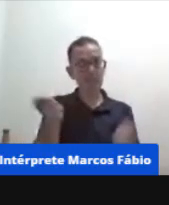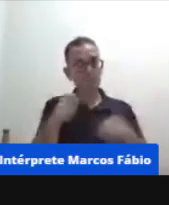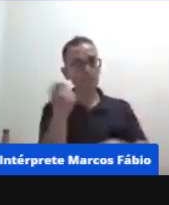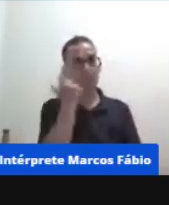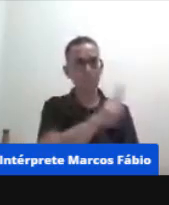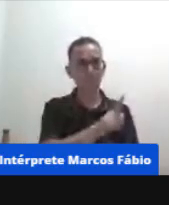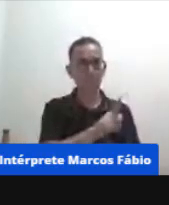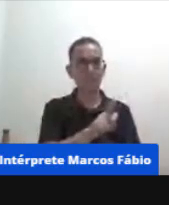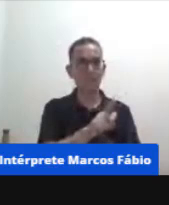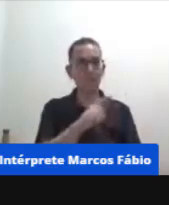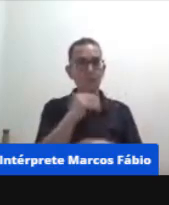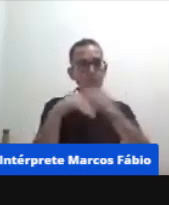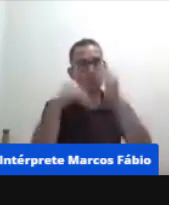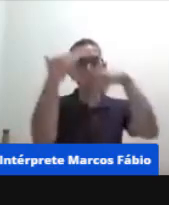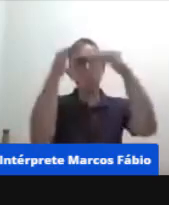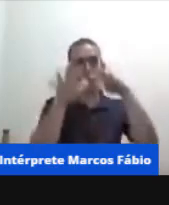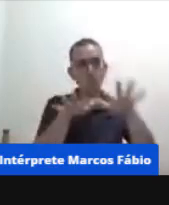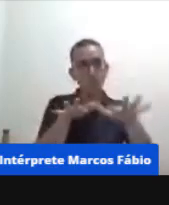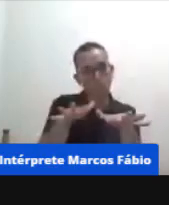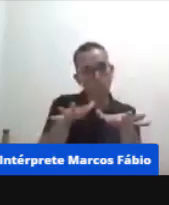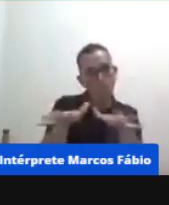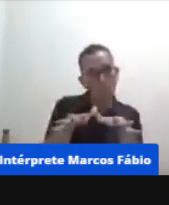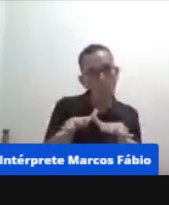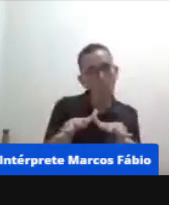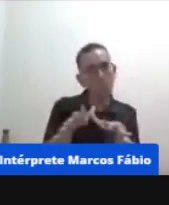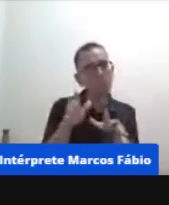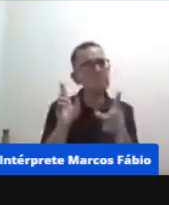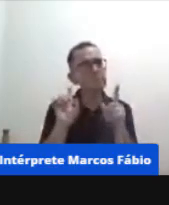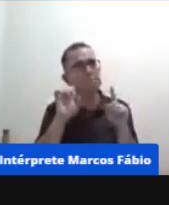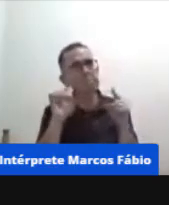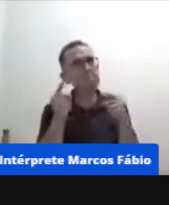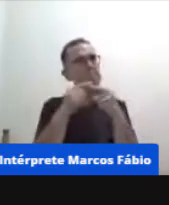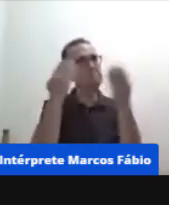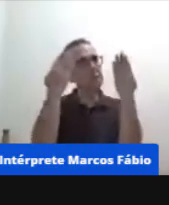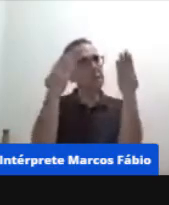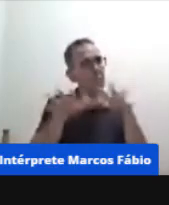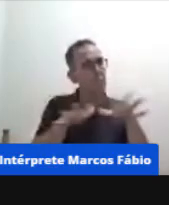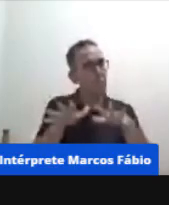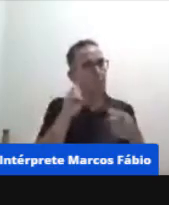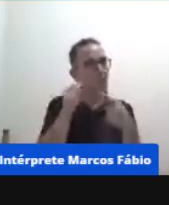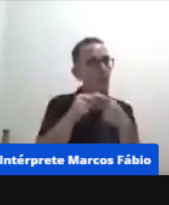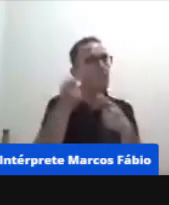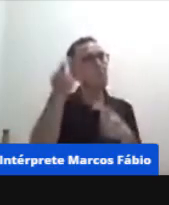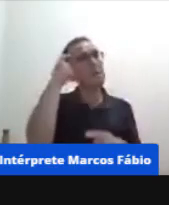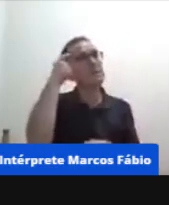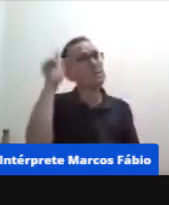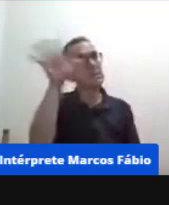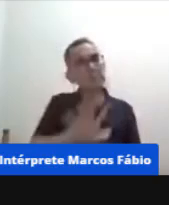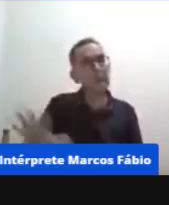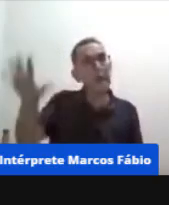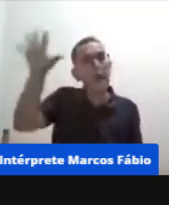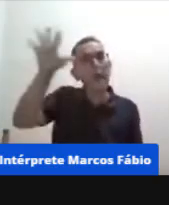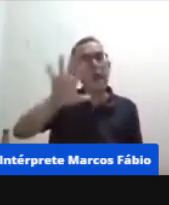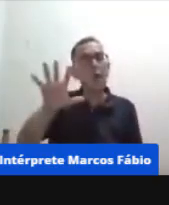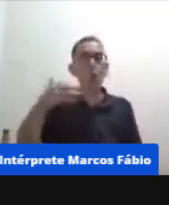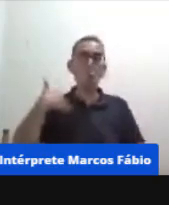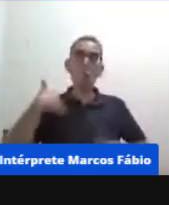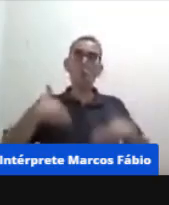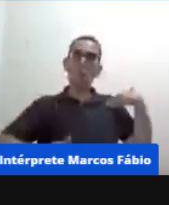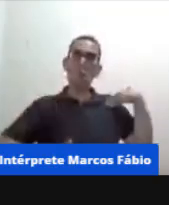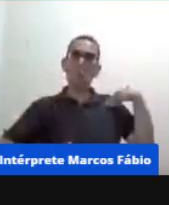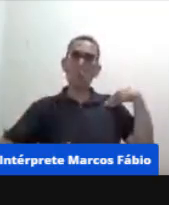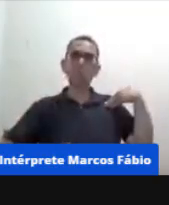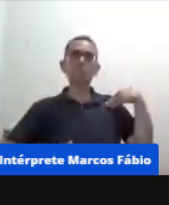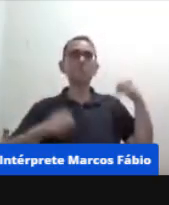desenvolvimento motor, que a gente perpassa pela psicomotricidade, noção espacial, noção corporal.